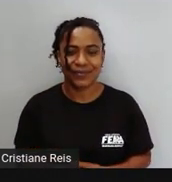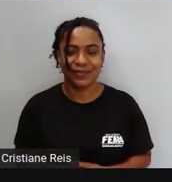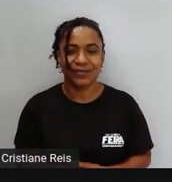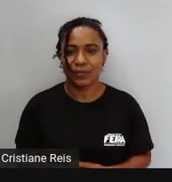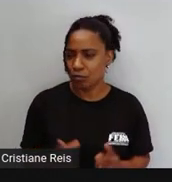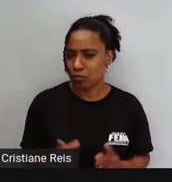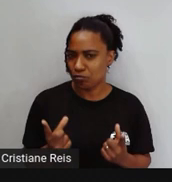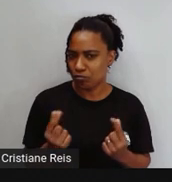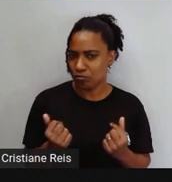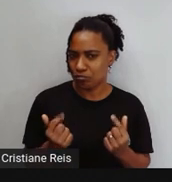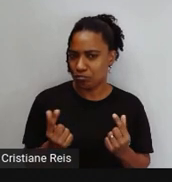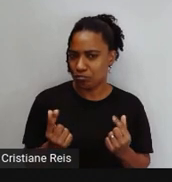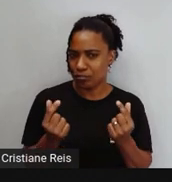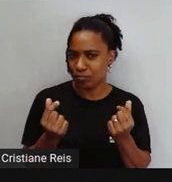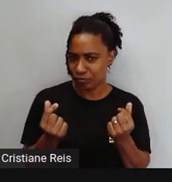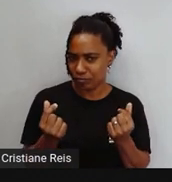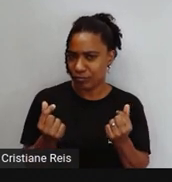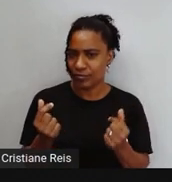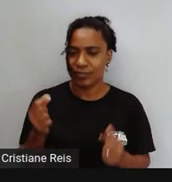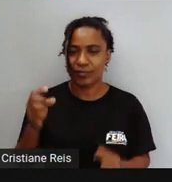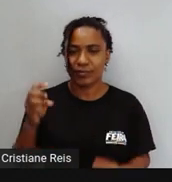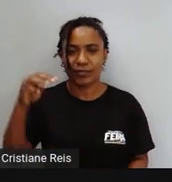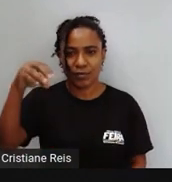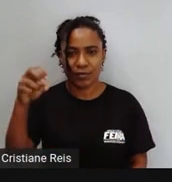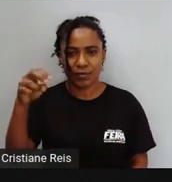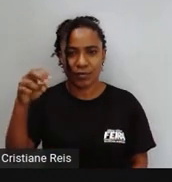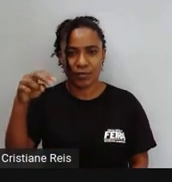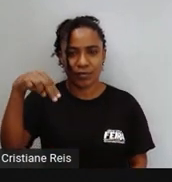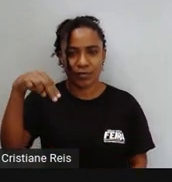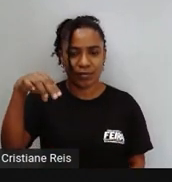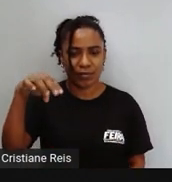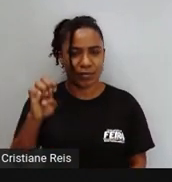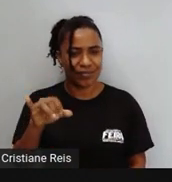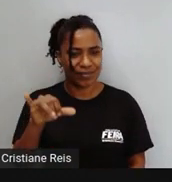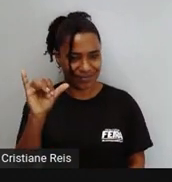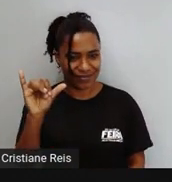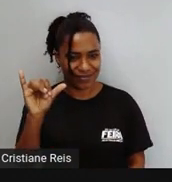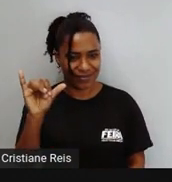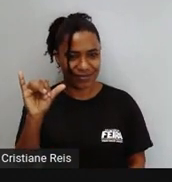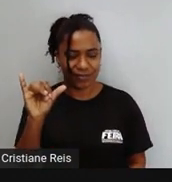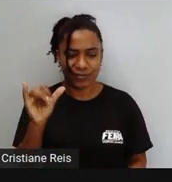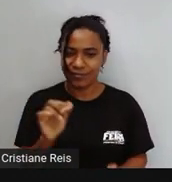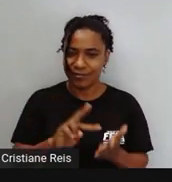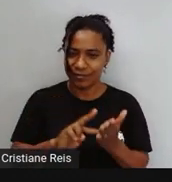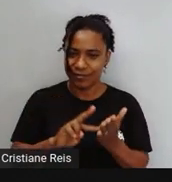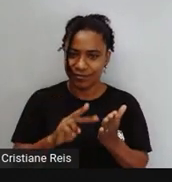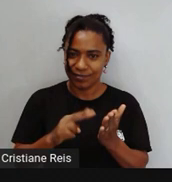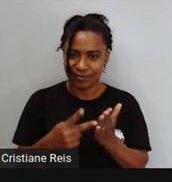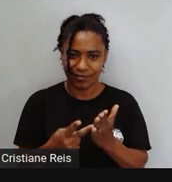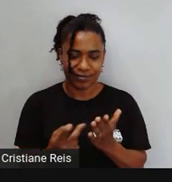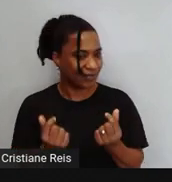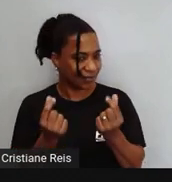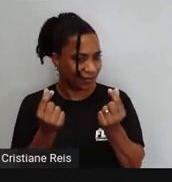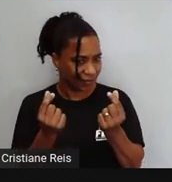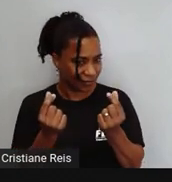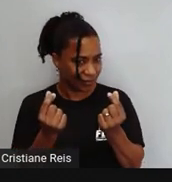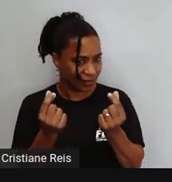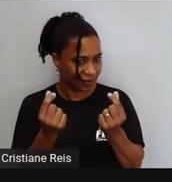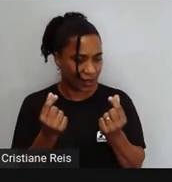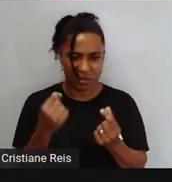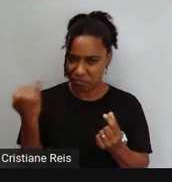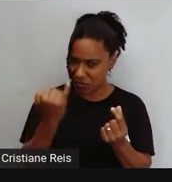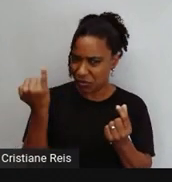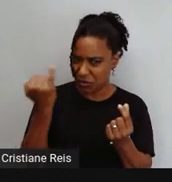Money, is it important for you? Why? Dinheiro é importante para